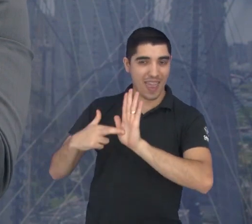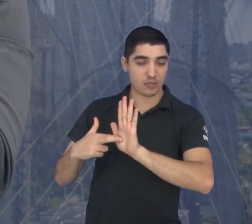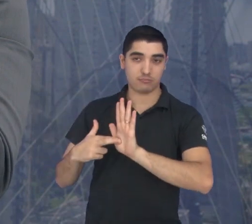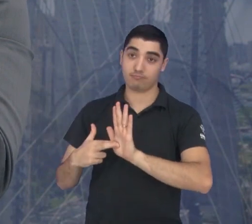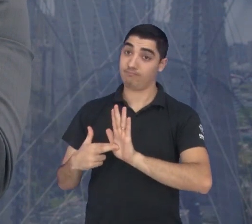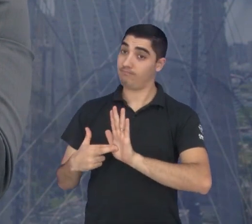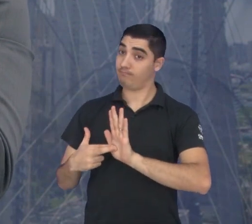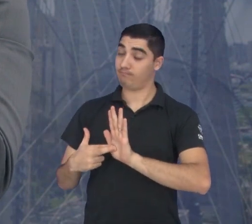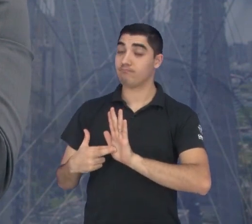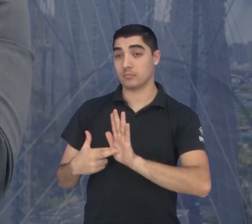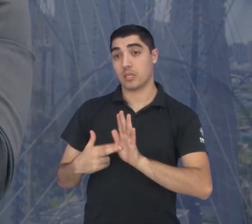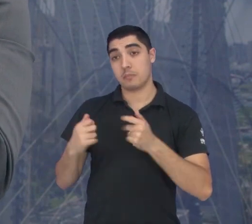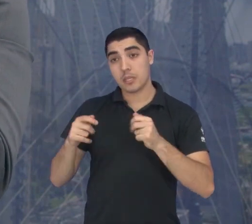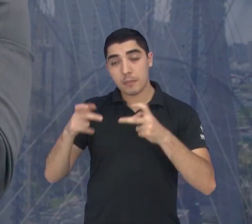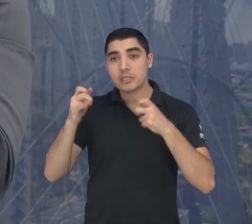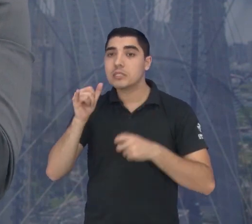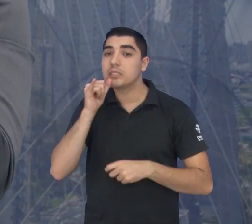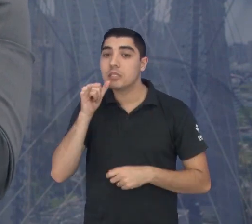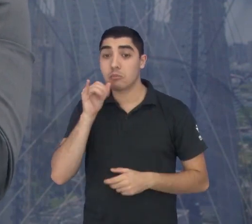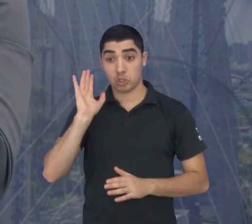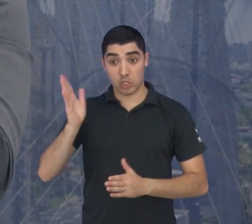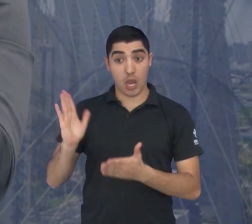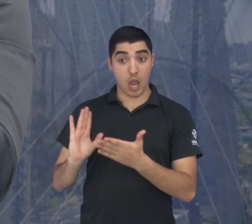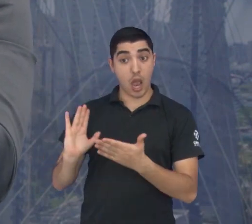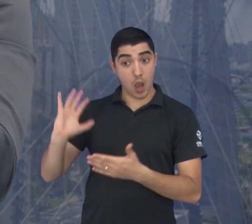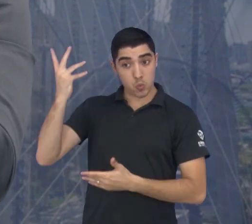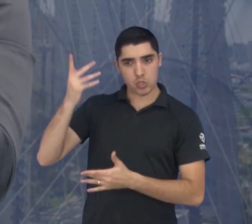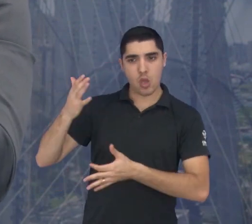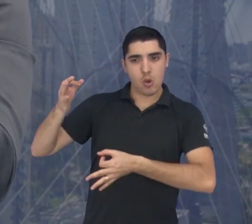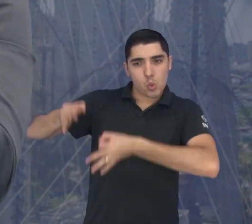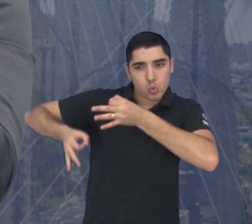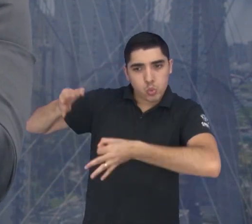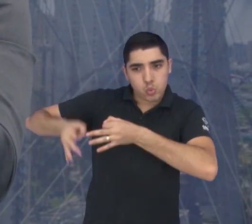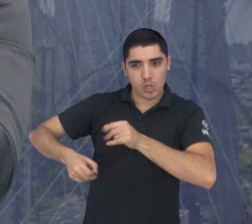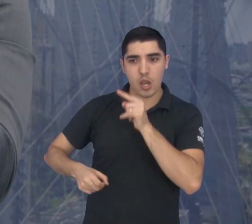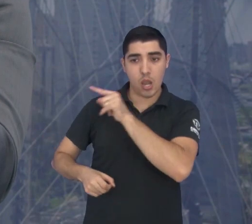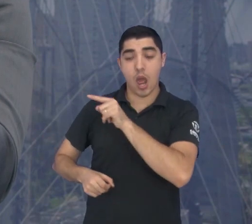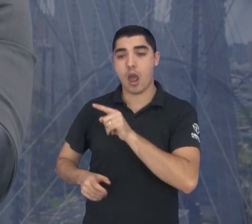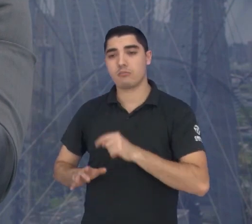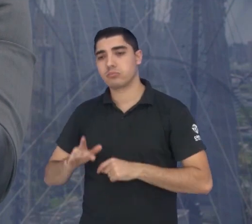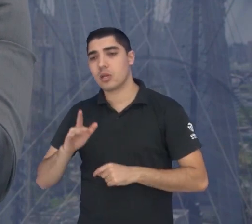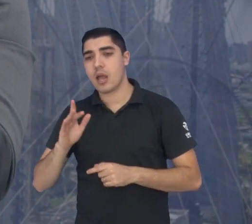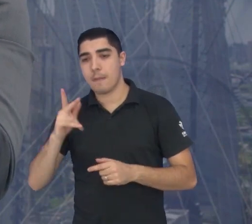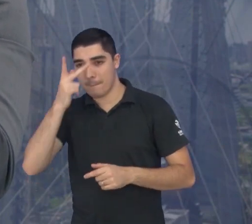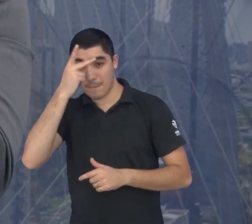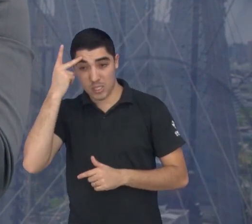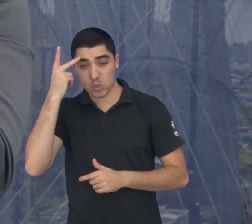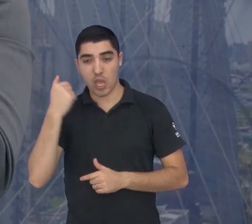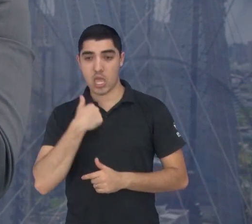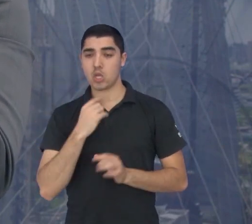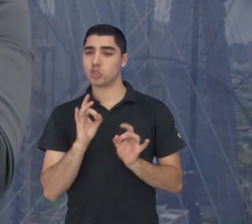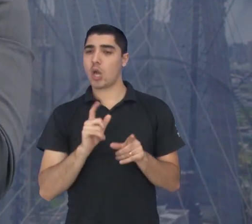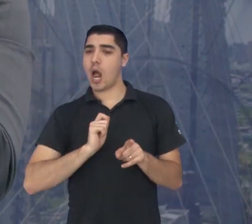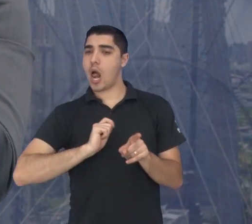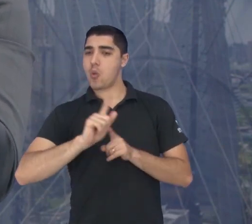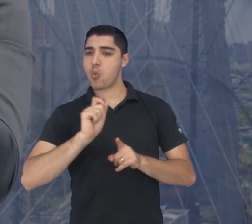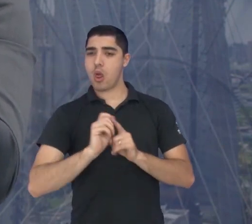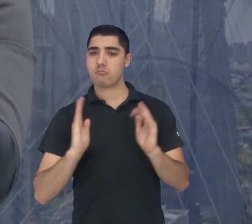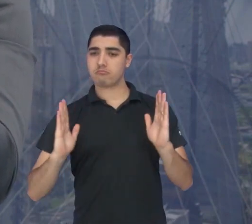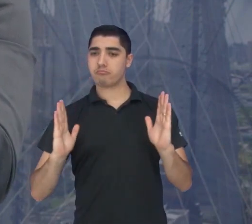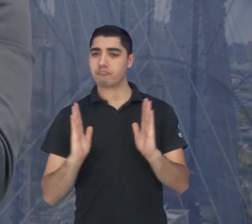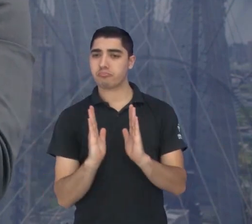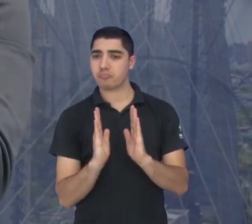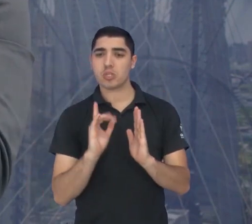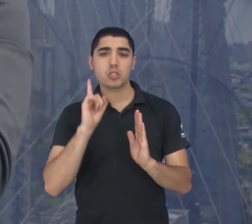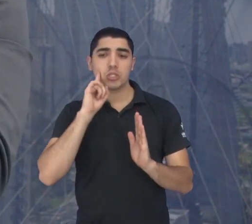porque teve, nos casos, alguns julgados que foram proibidos de praticar o aplicativo de curtíssima temporada, em virtude de que residências estavam